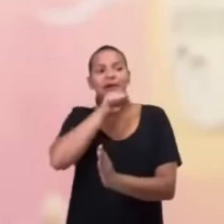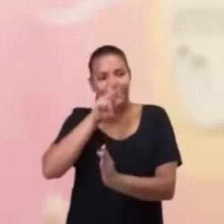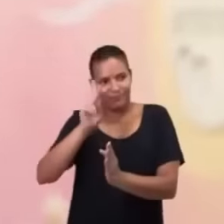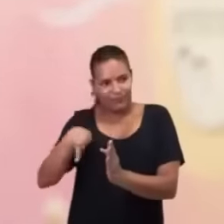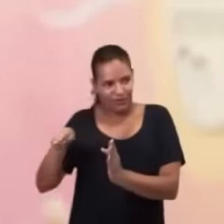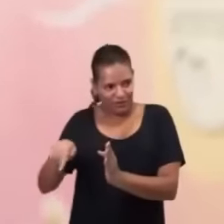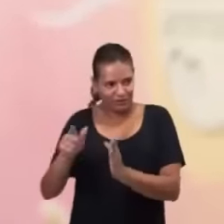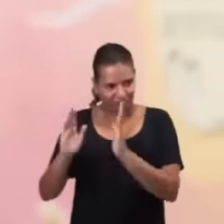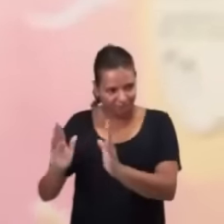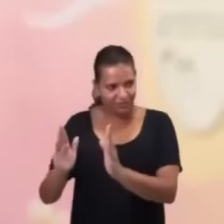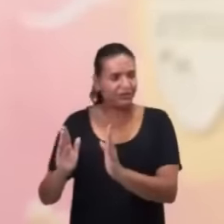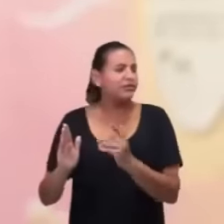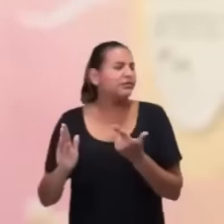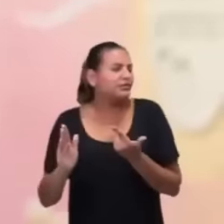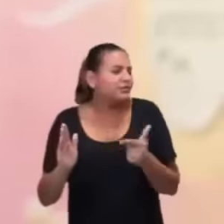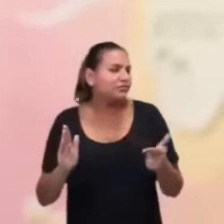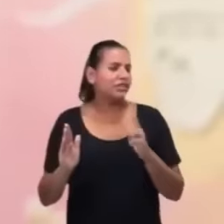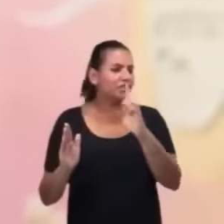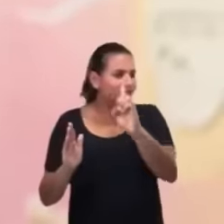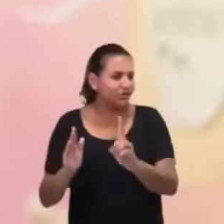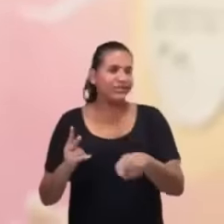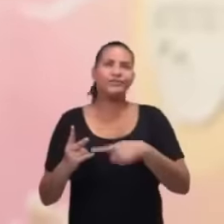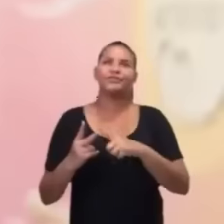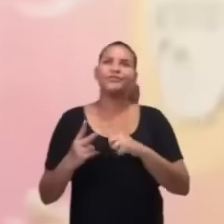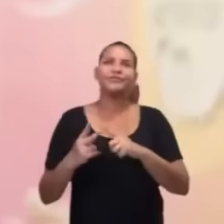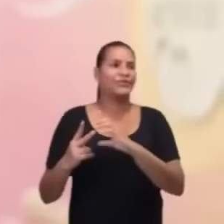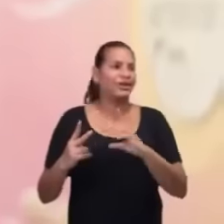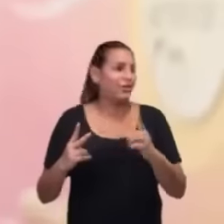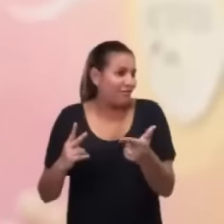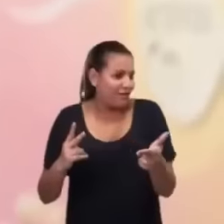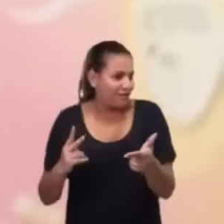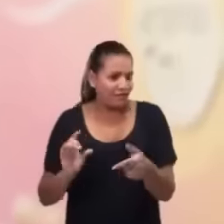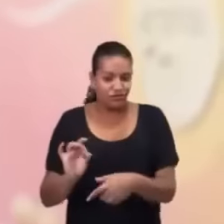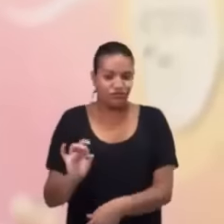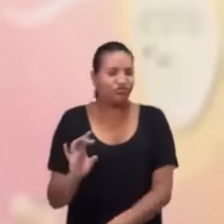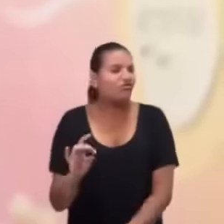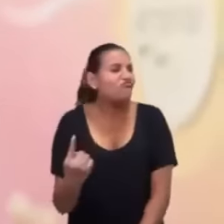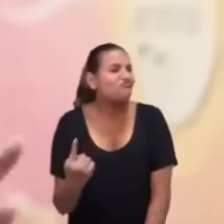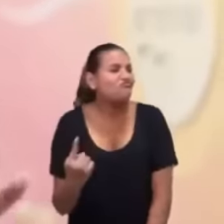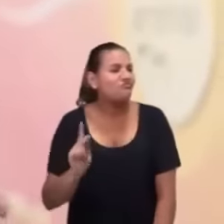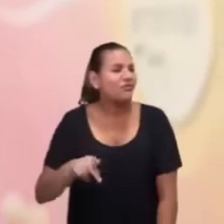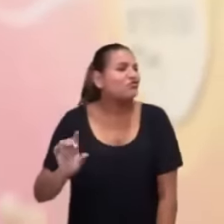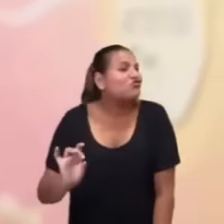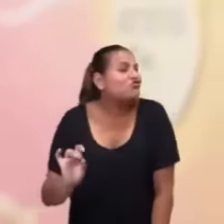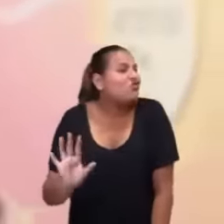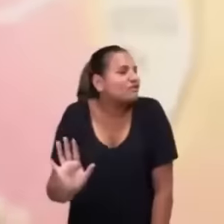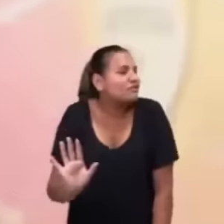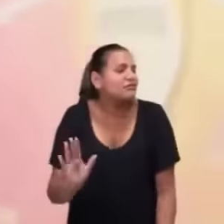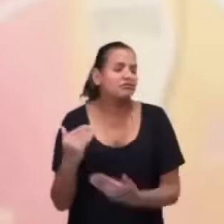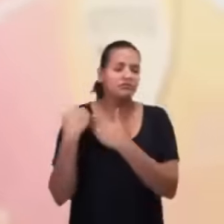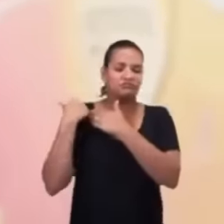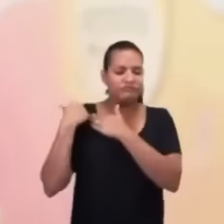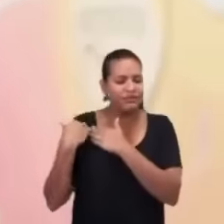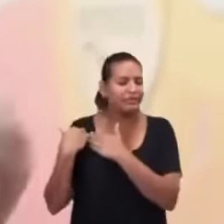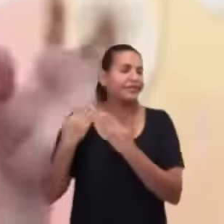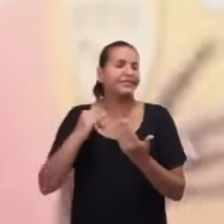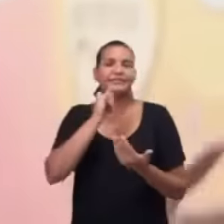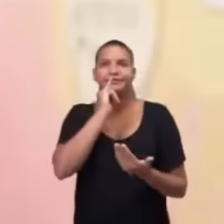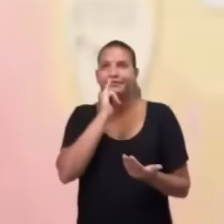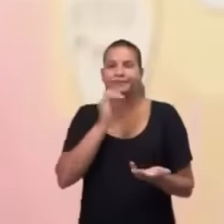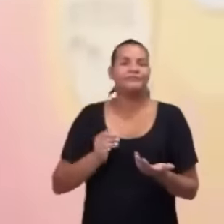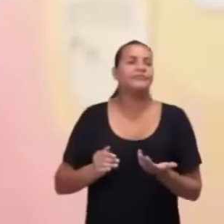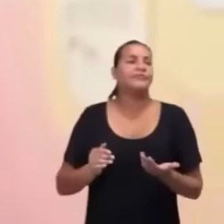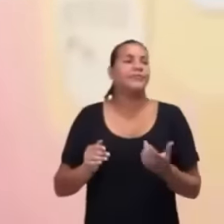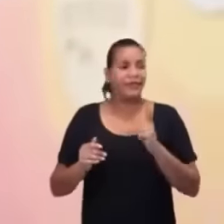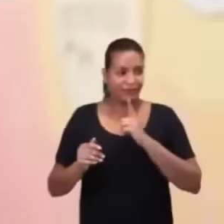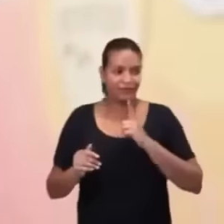o diretor na escola, não tinha um coordenador, então era só ela, então tudo a responsabilidade era dela. Ela abria o